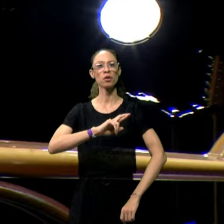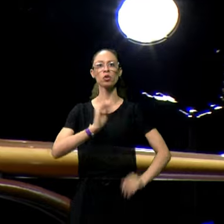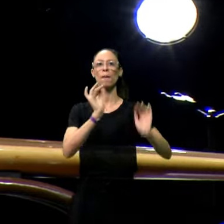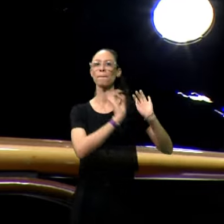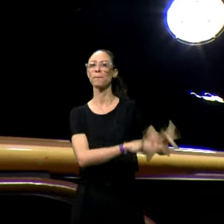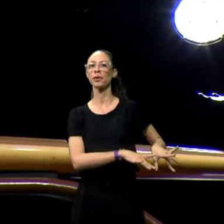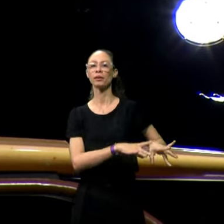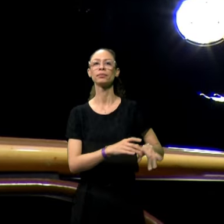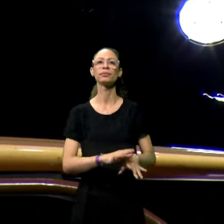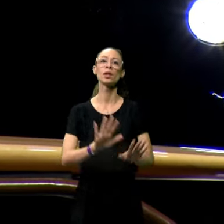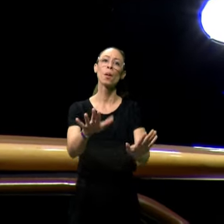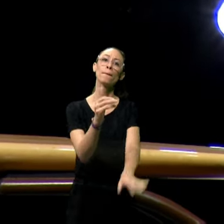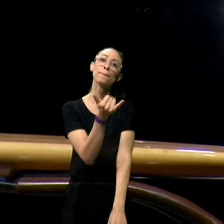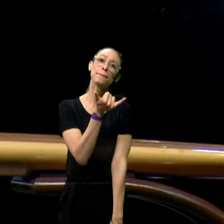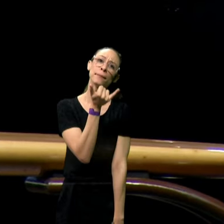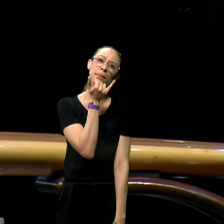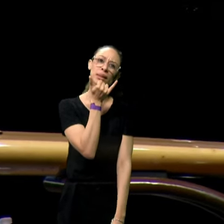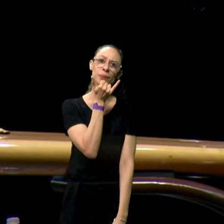Me perdoe.